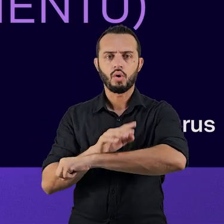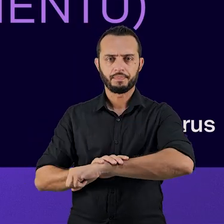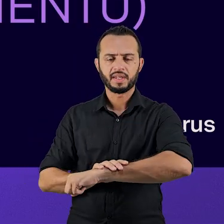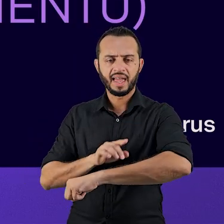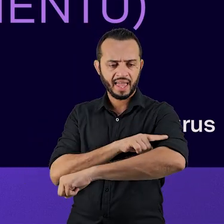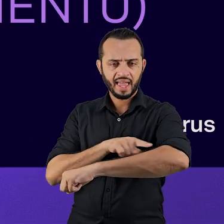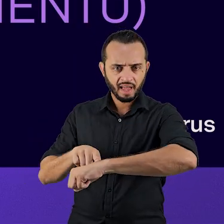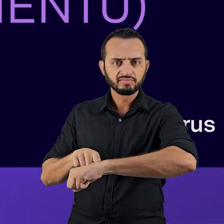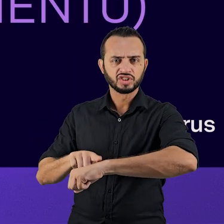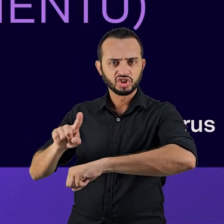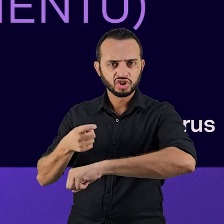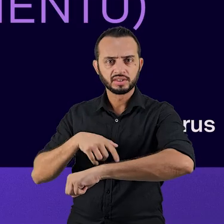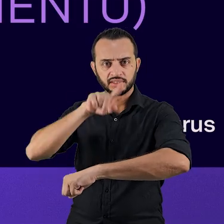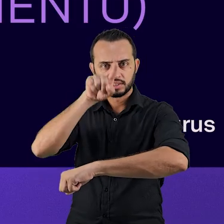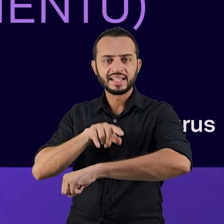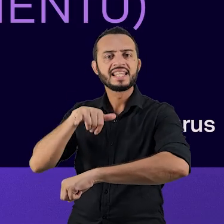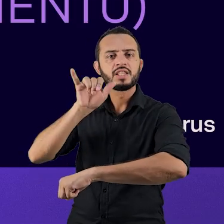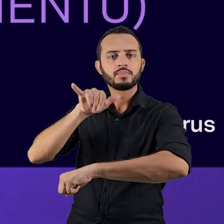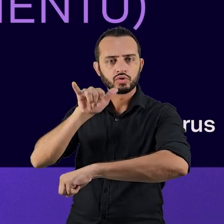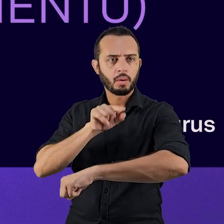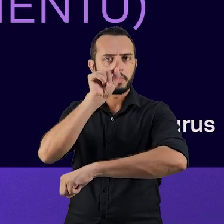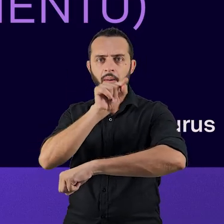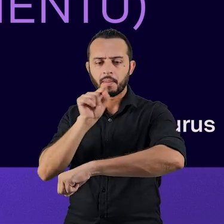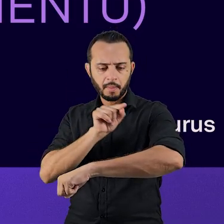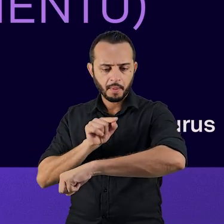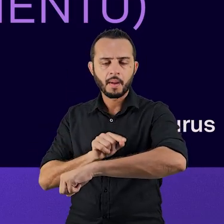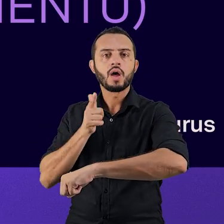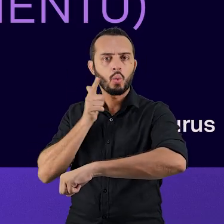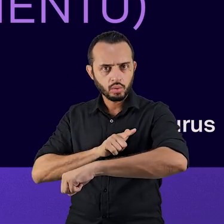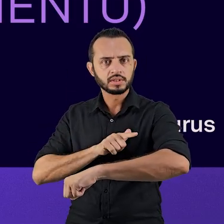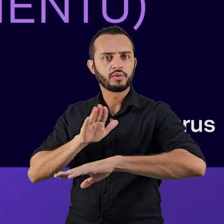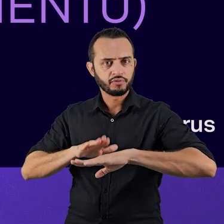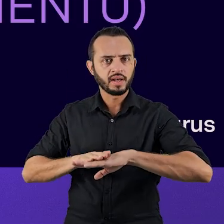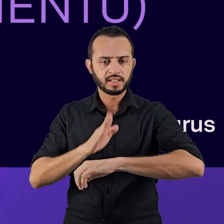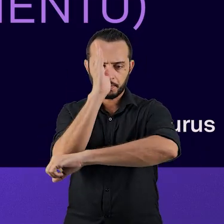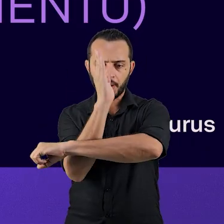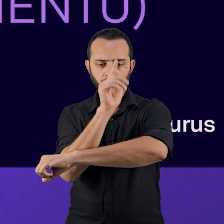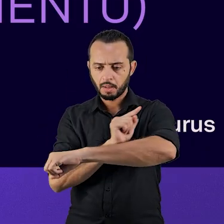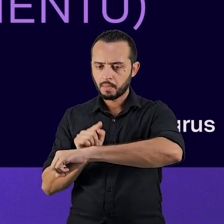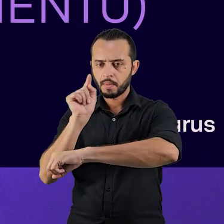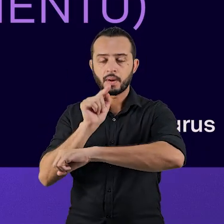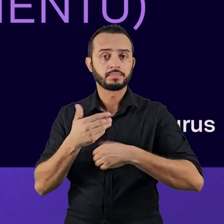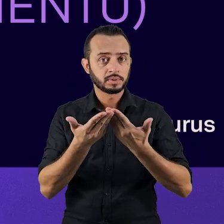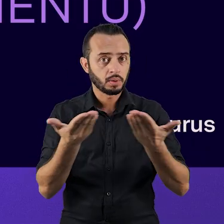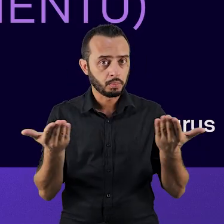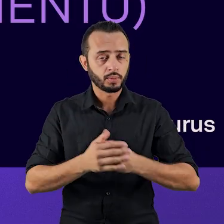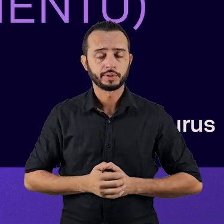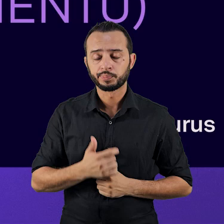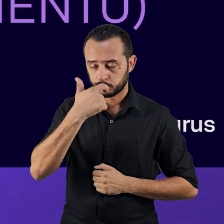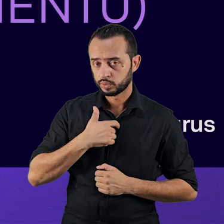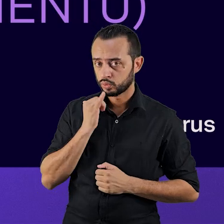posição, no eixo Y eu coloco o momento, e eu faço vários pontos nesse diagrama. Por isso que eu estou dizendo